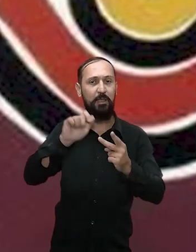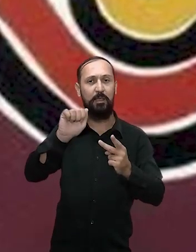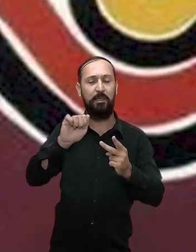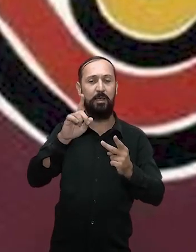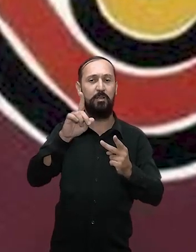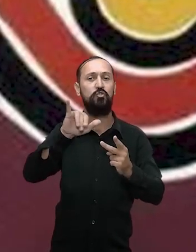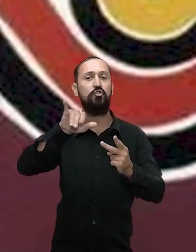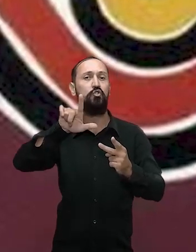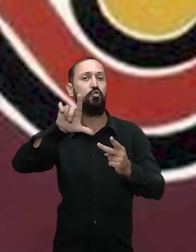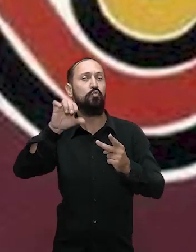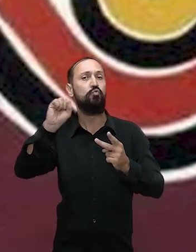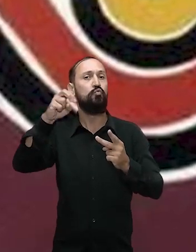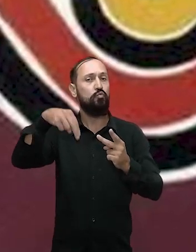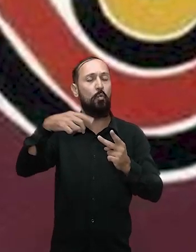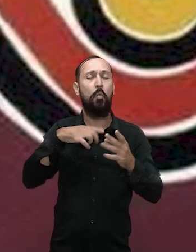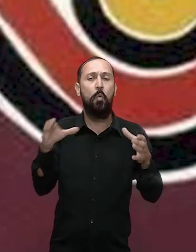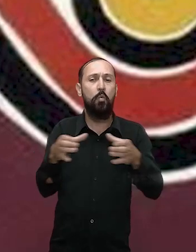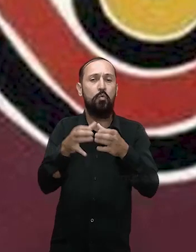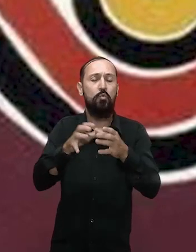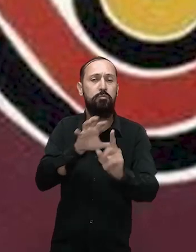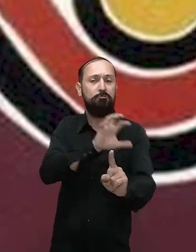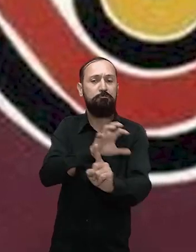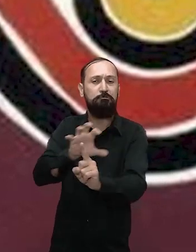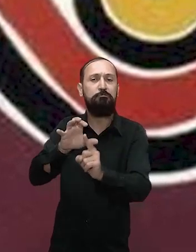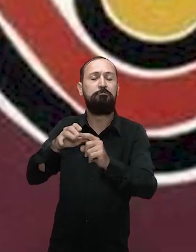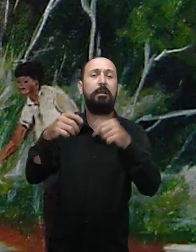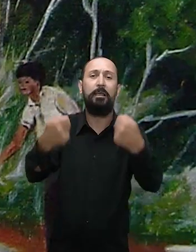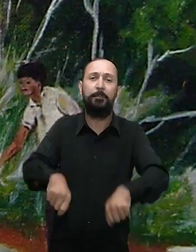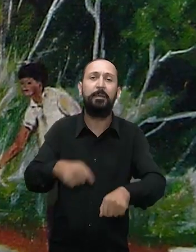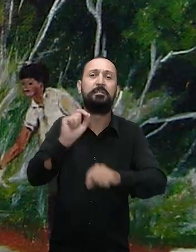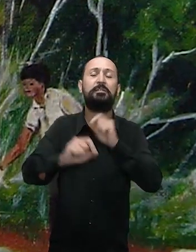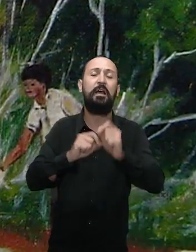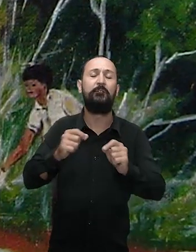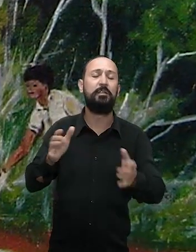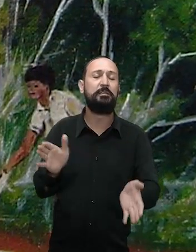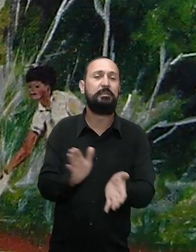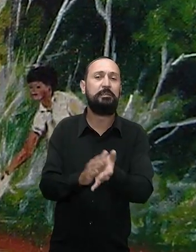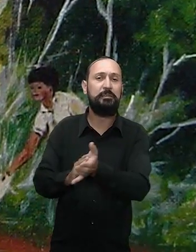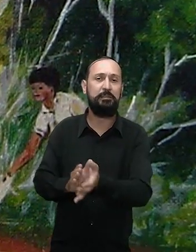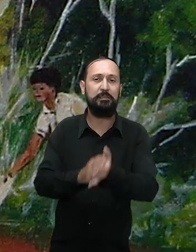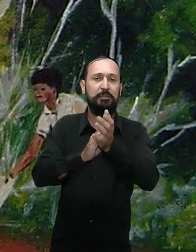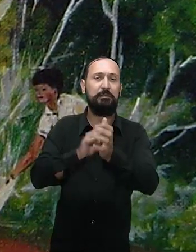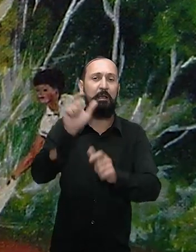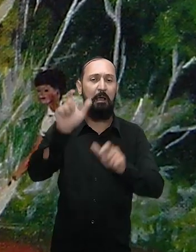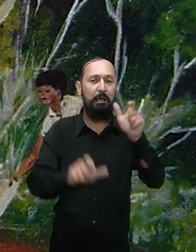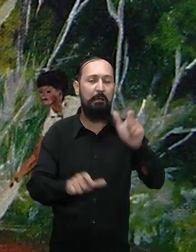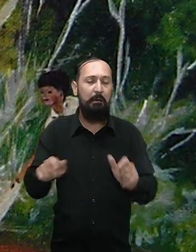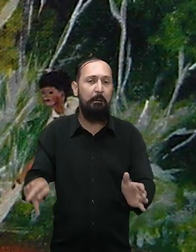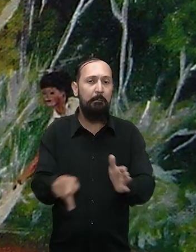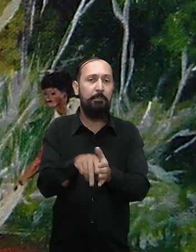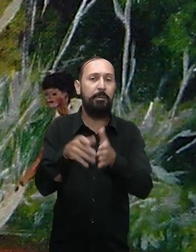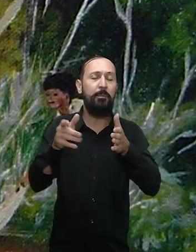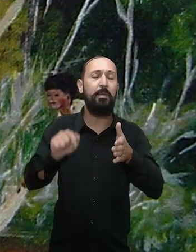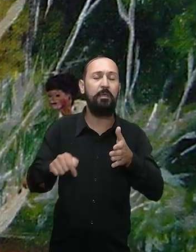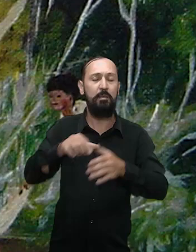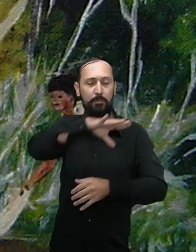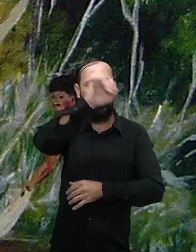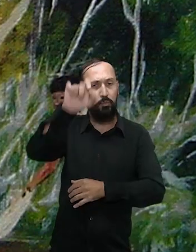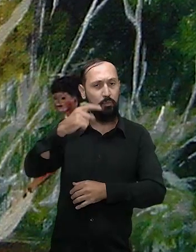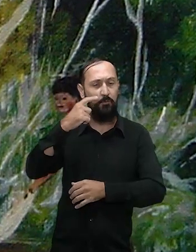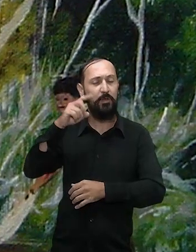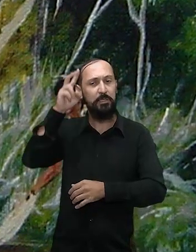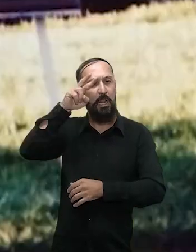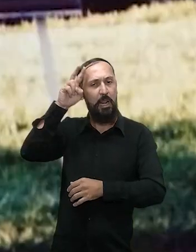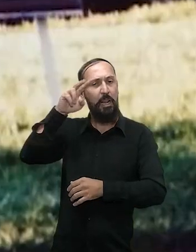Adilson Schiffer. A efervescência do grupo proclamou a necessidade de valorizar a cidadania sul-mato-grossense, além